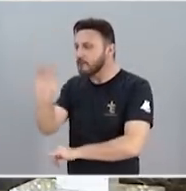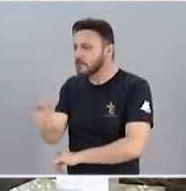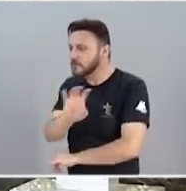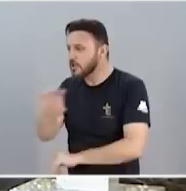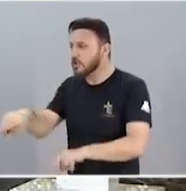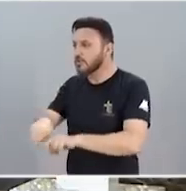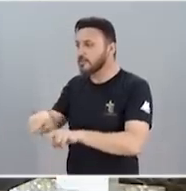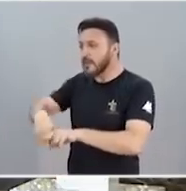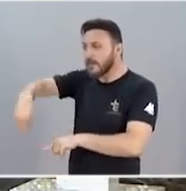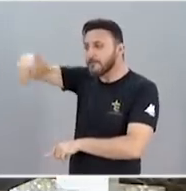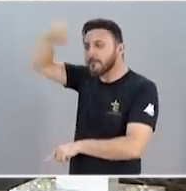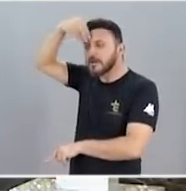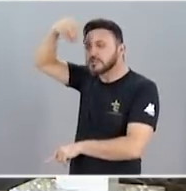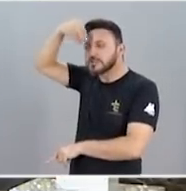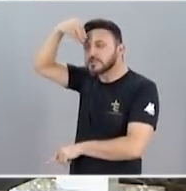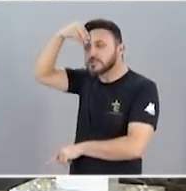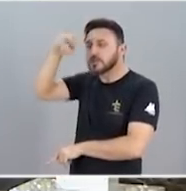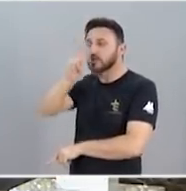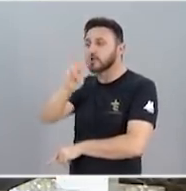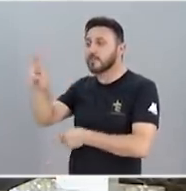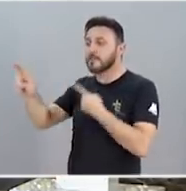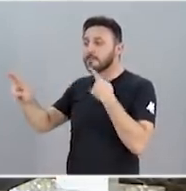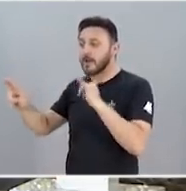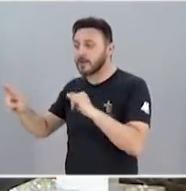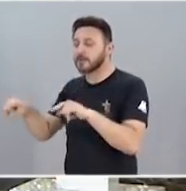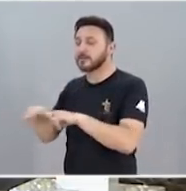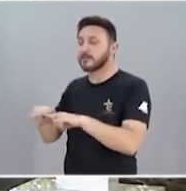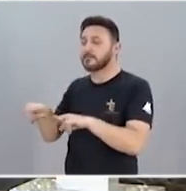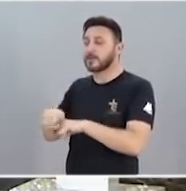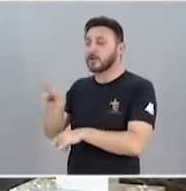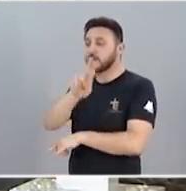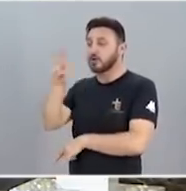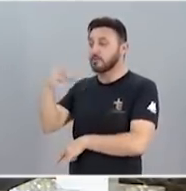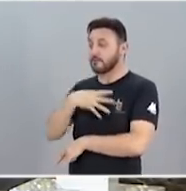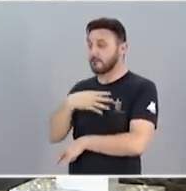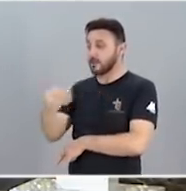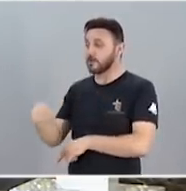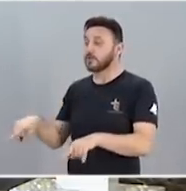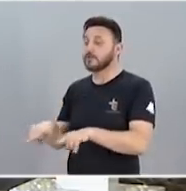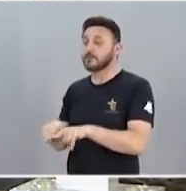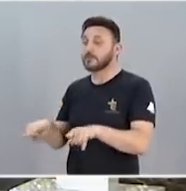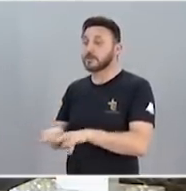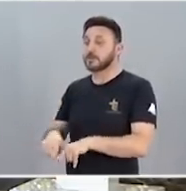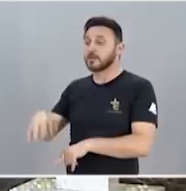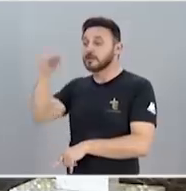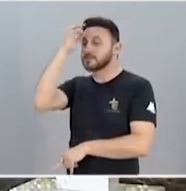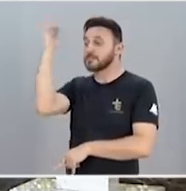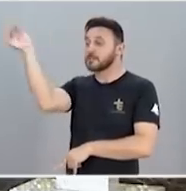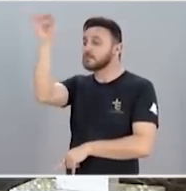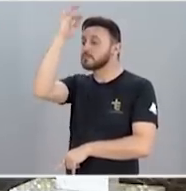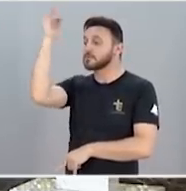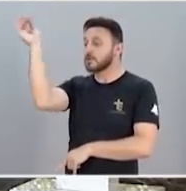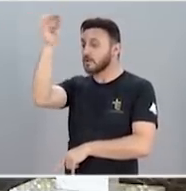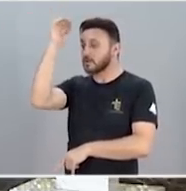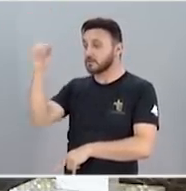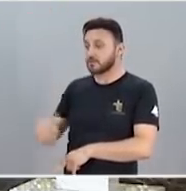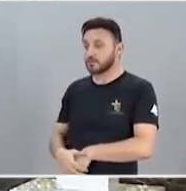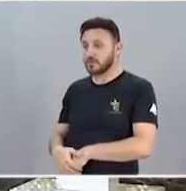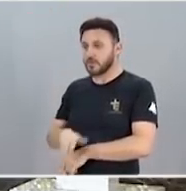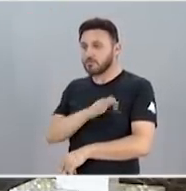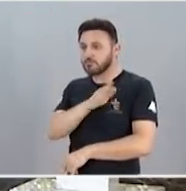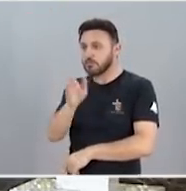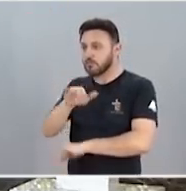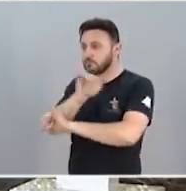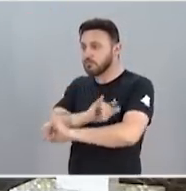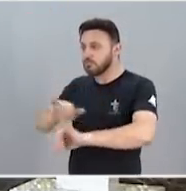batizando-os em nome do Pai, do Filho e do Espírito Santo,